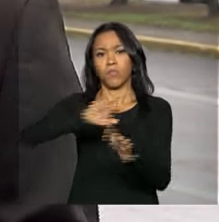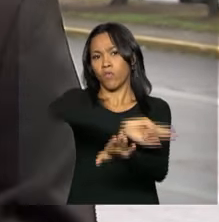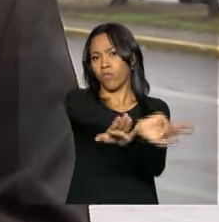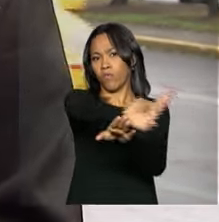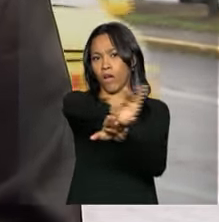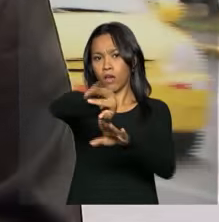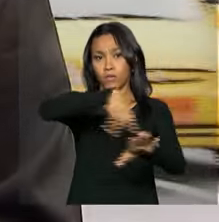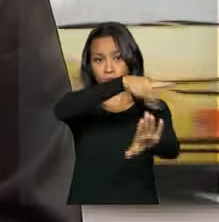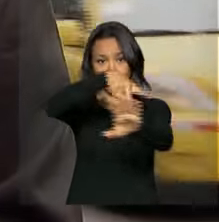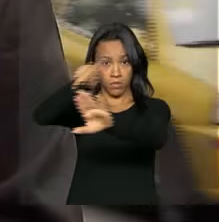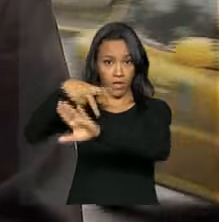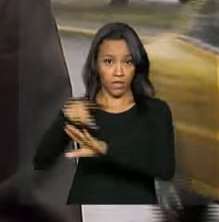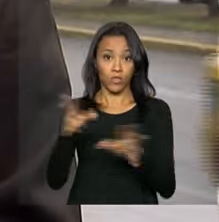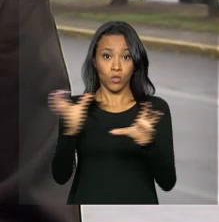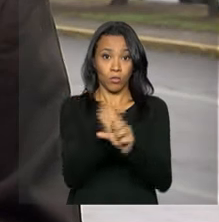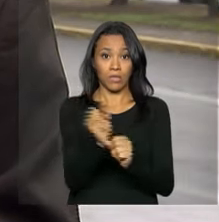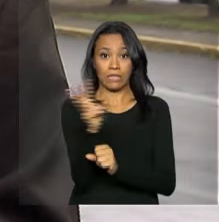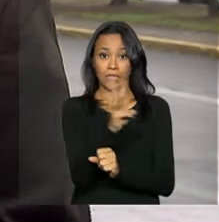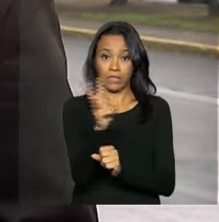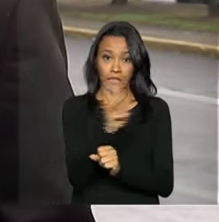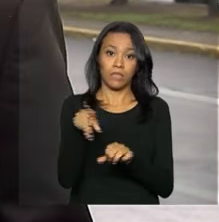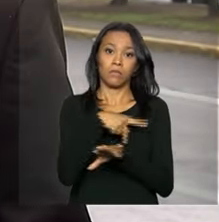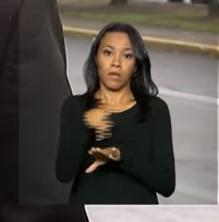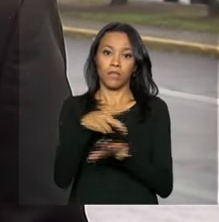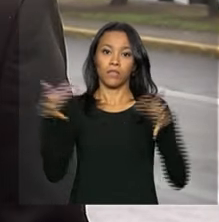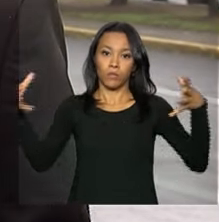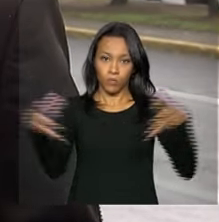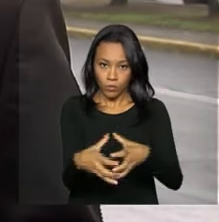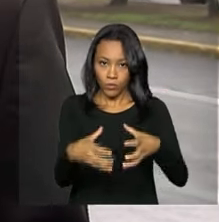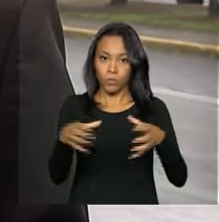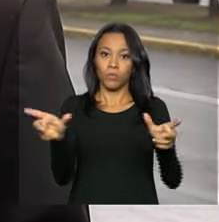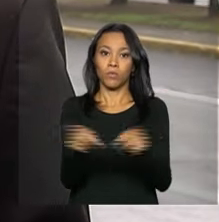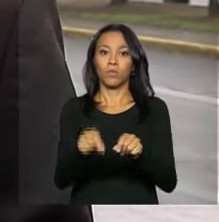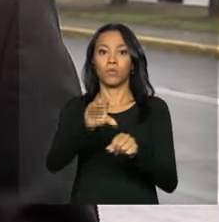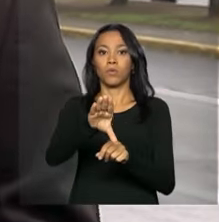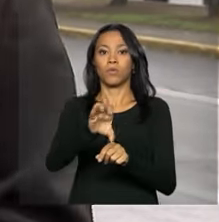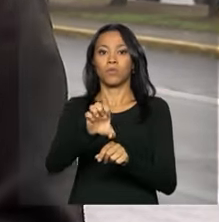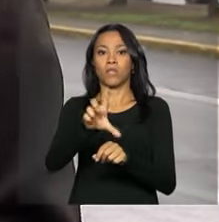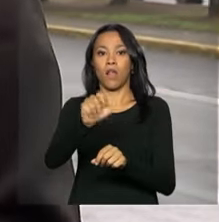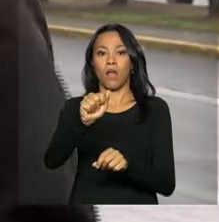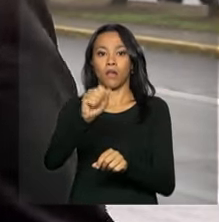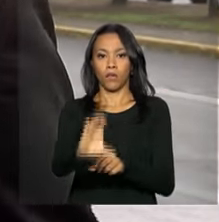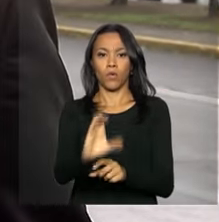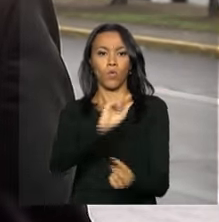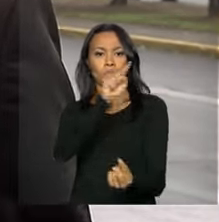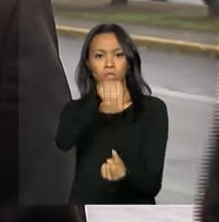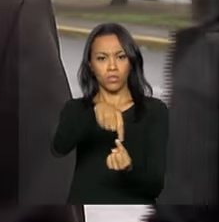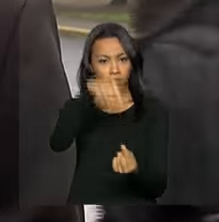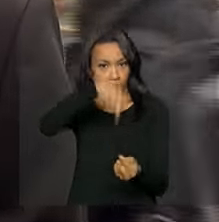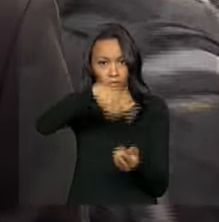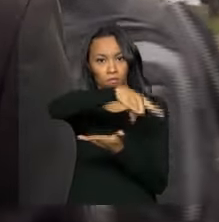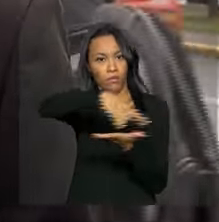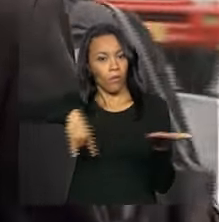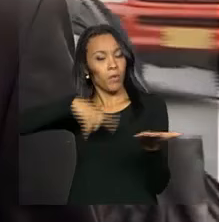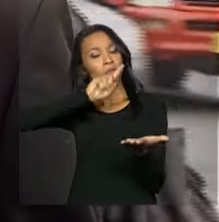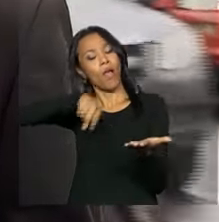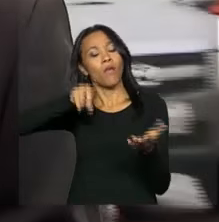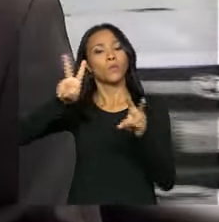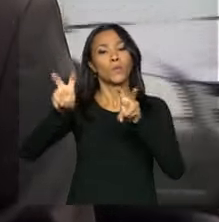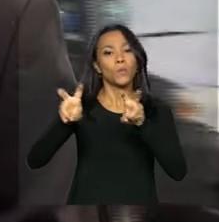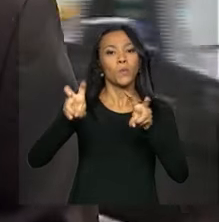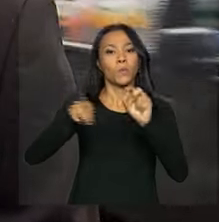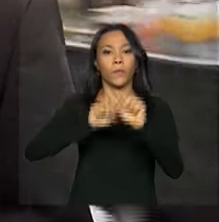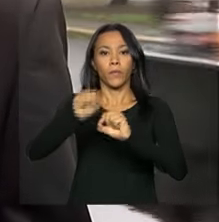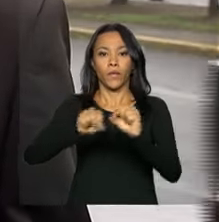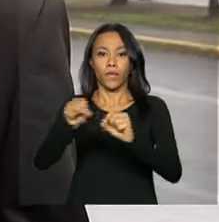e de governo dos 33 países que integram a CELAC durante esta quarta cúpula. O principal destes documentos é o que trata da proposta